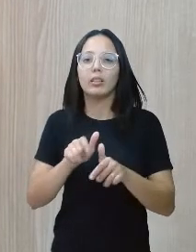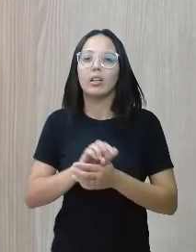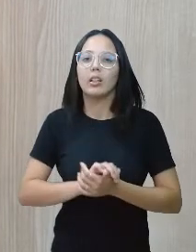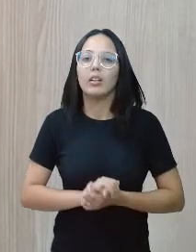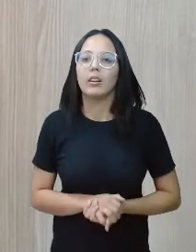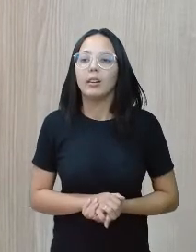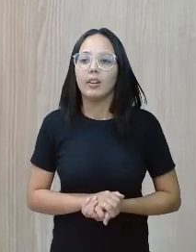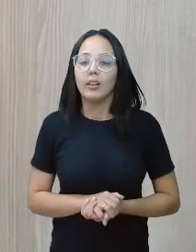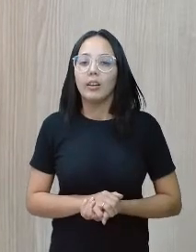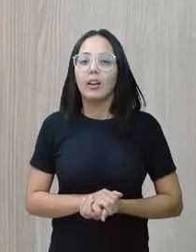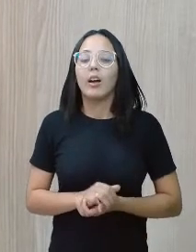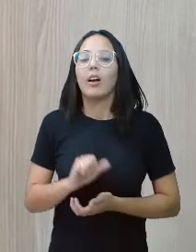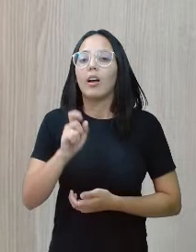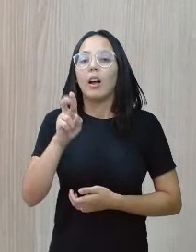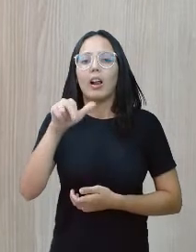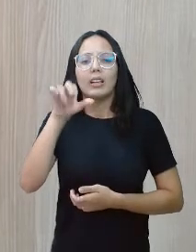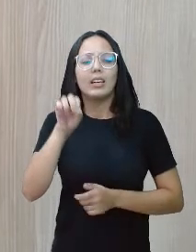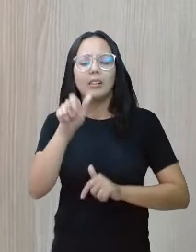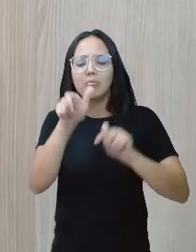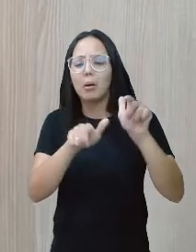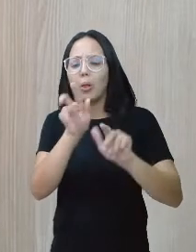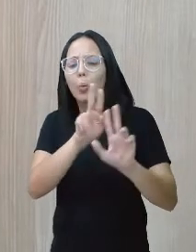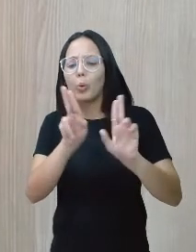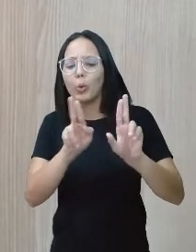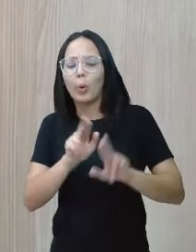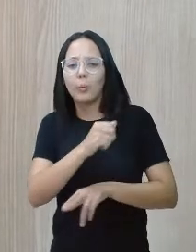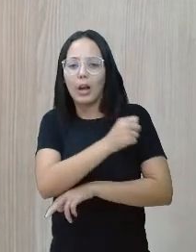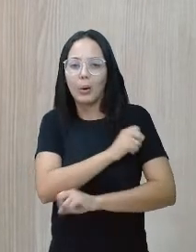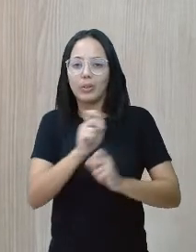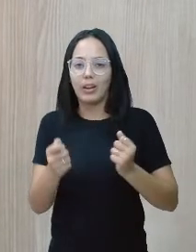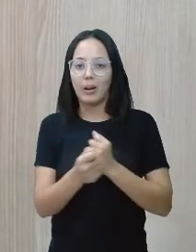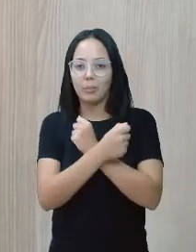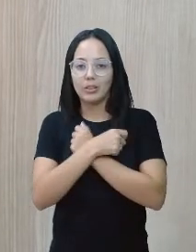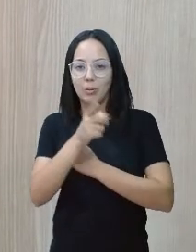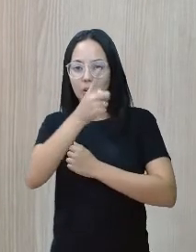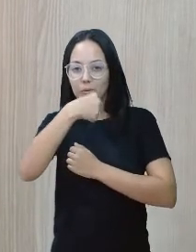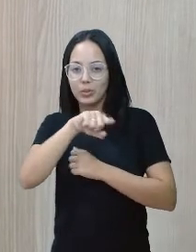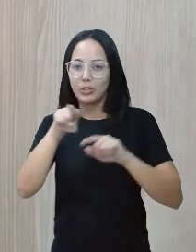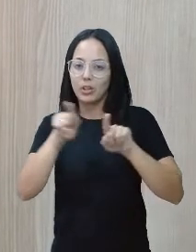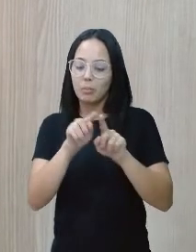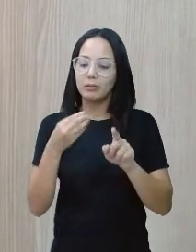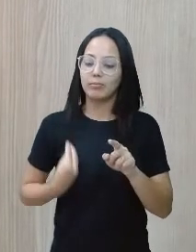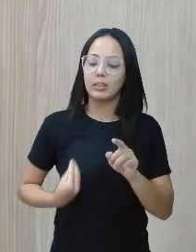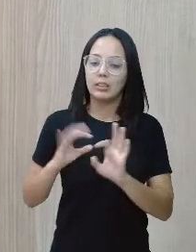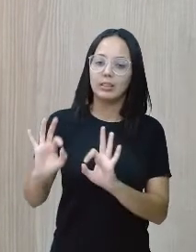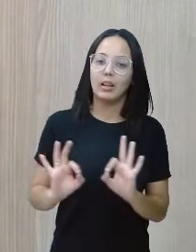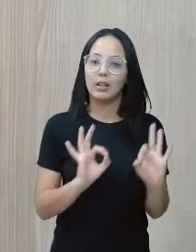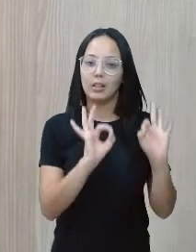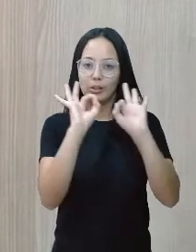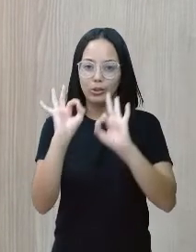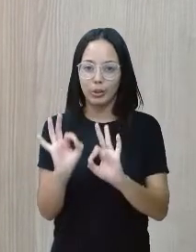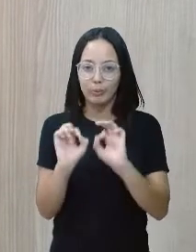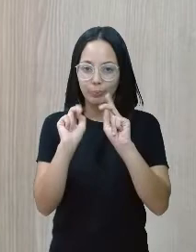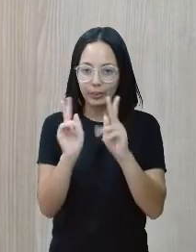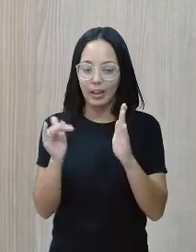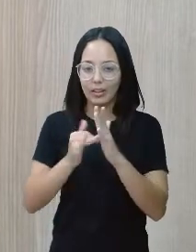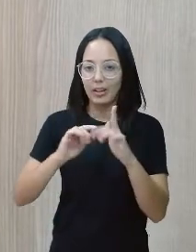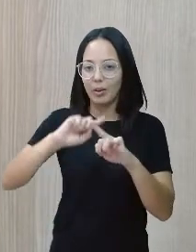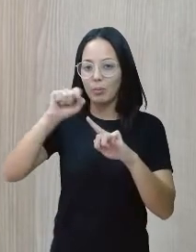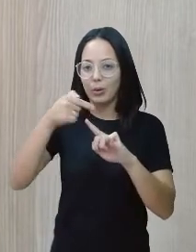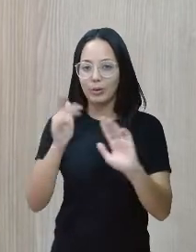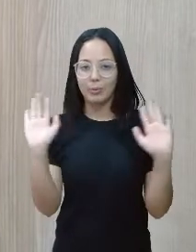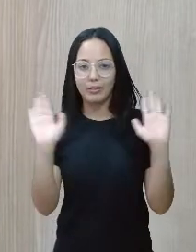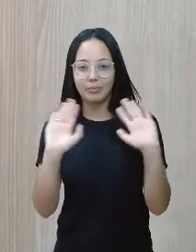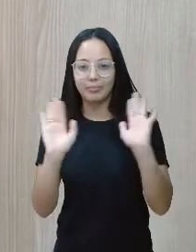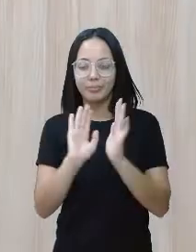Andriele, Adriano, Caroline. Um abração para todos que também estão aí assistindo. Até a próxima,